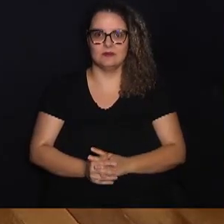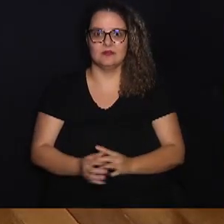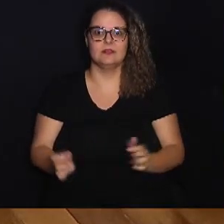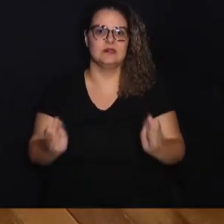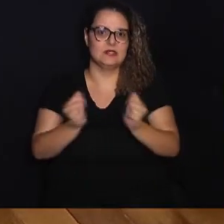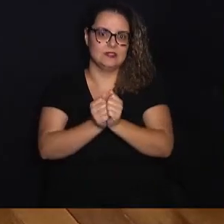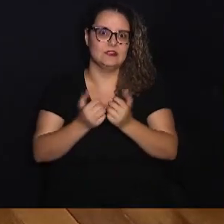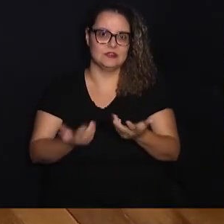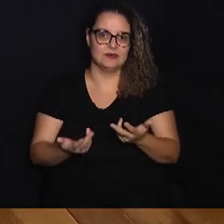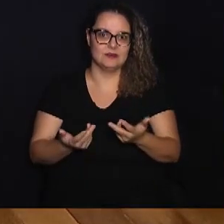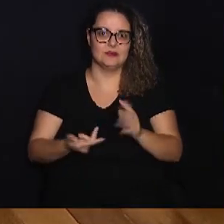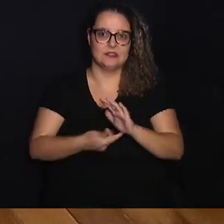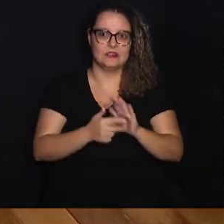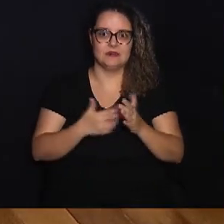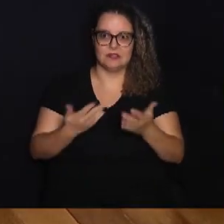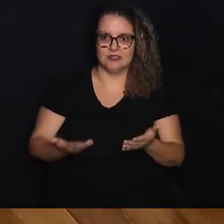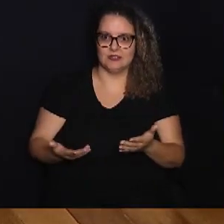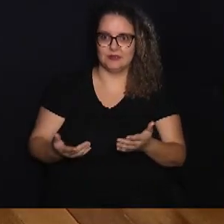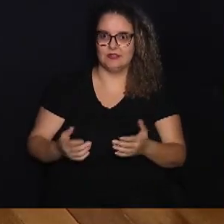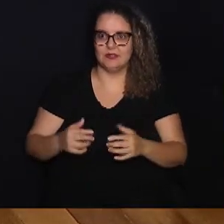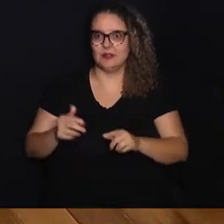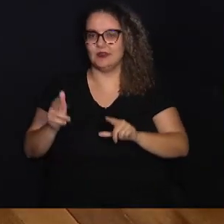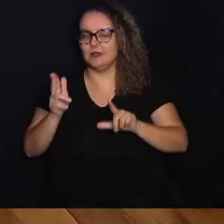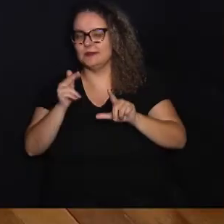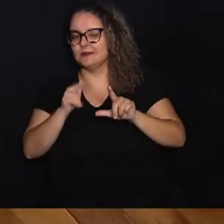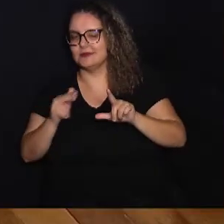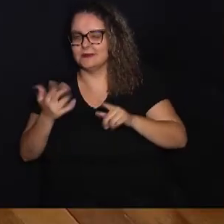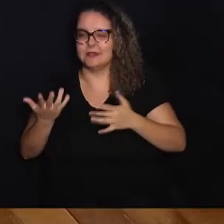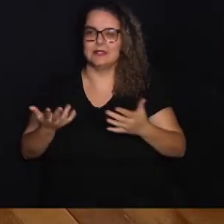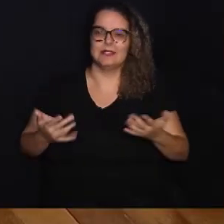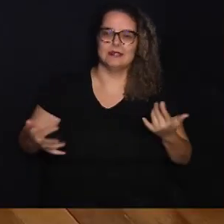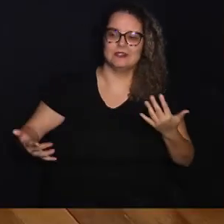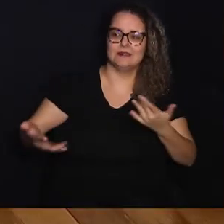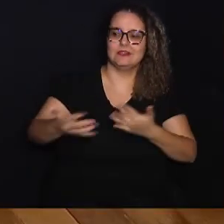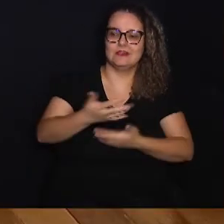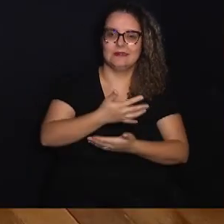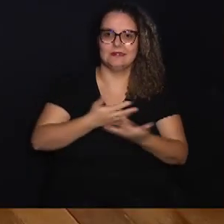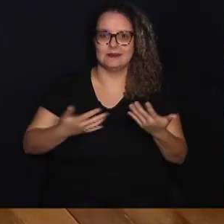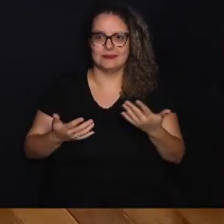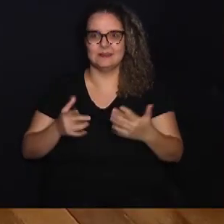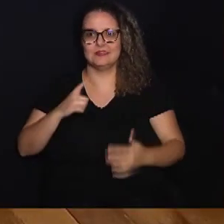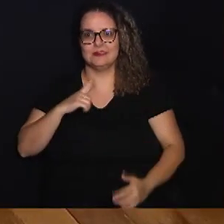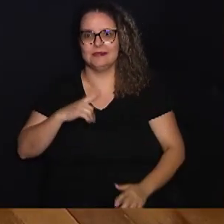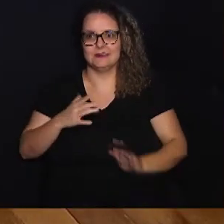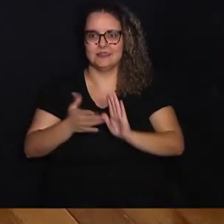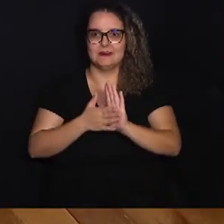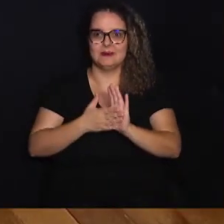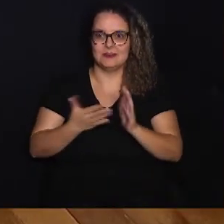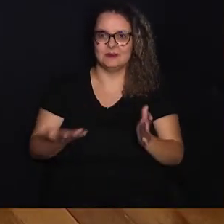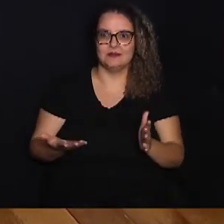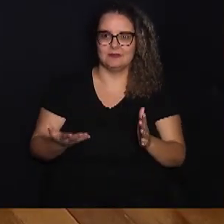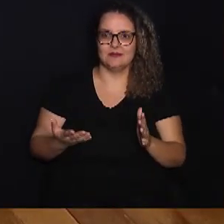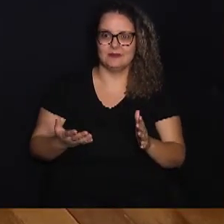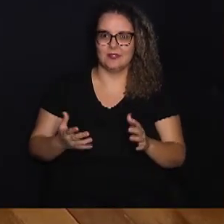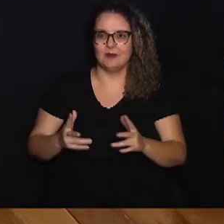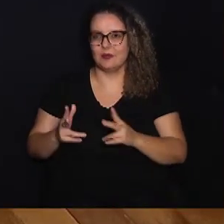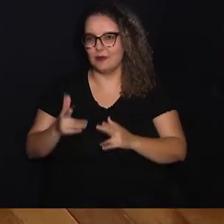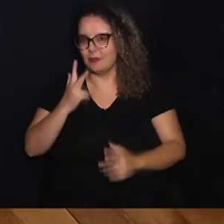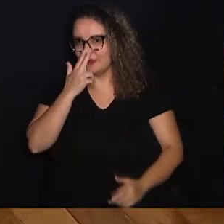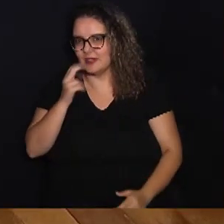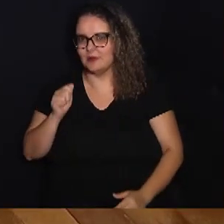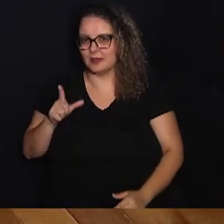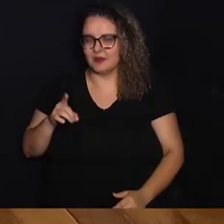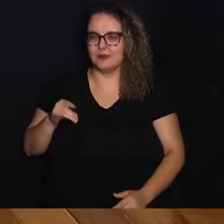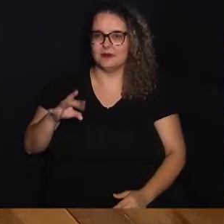mesmo com esse sentido, né? Até o desenho aqui, né, circular e tal, tem essa proposta, também ser uma aldeia também, de